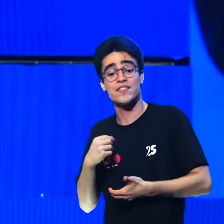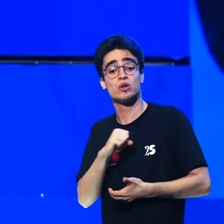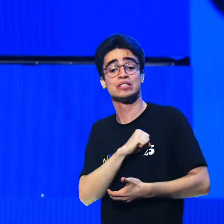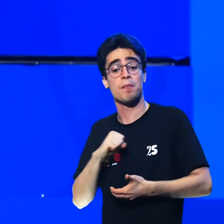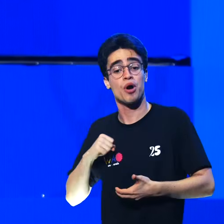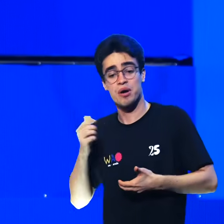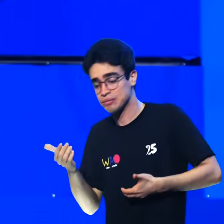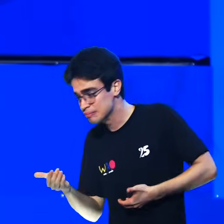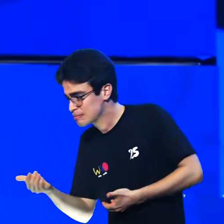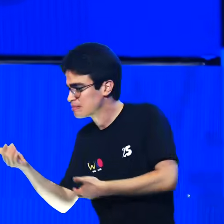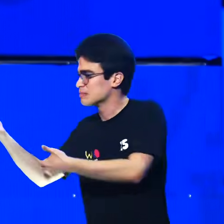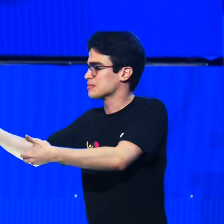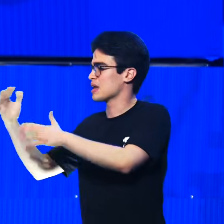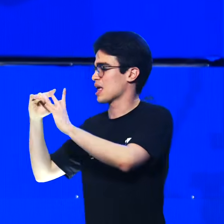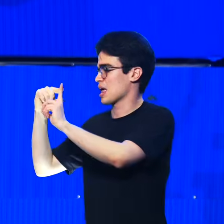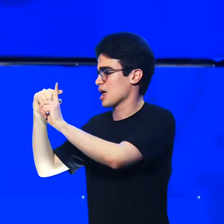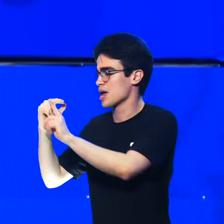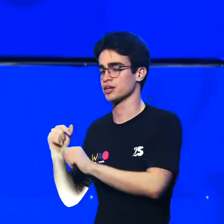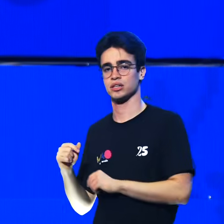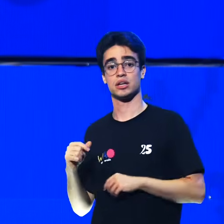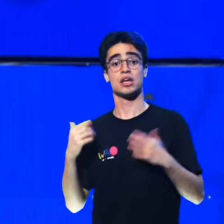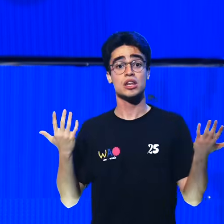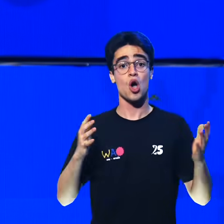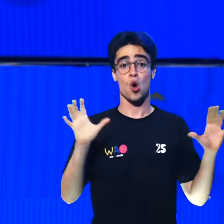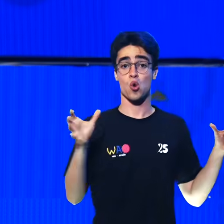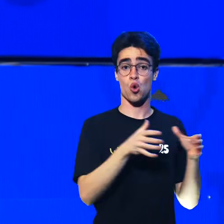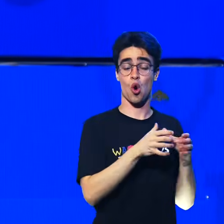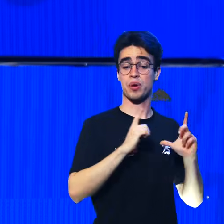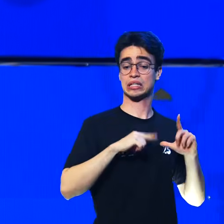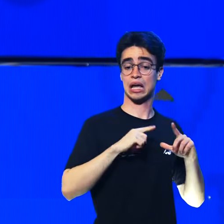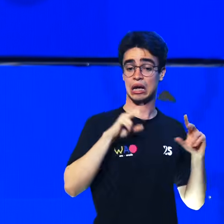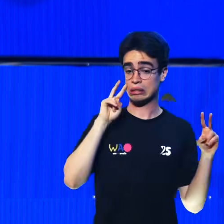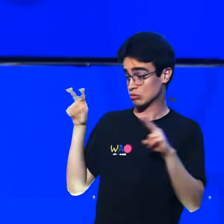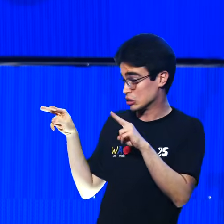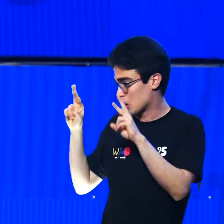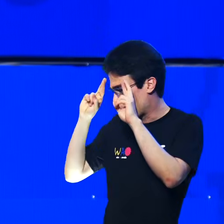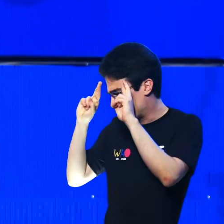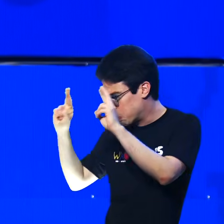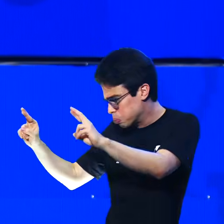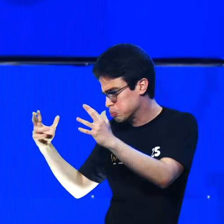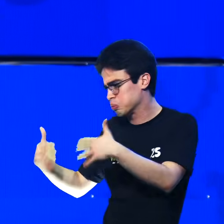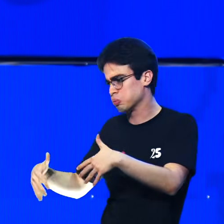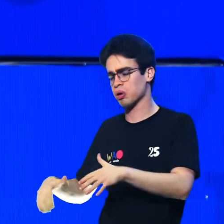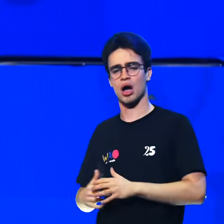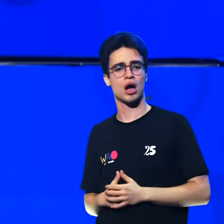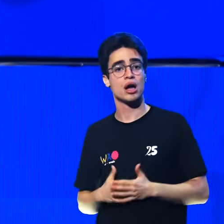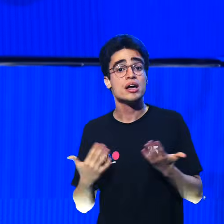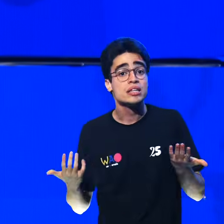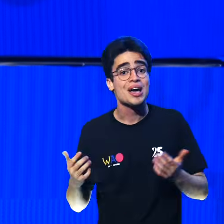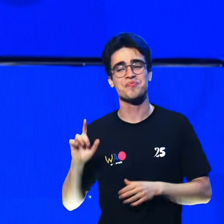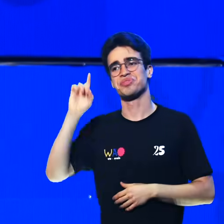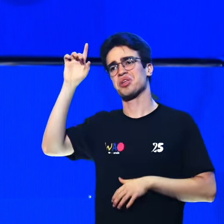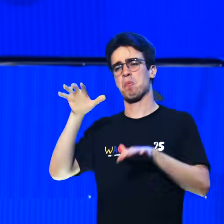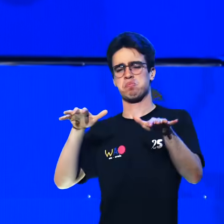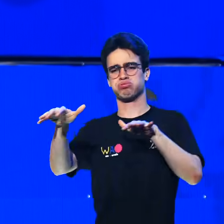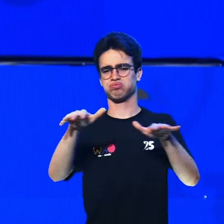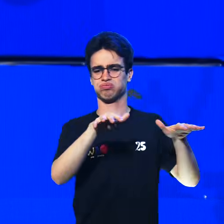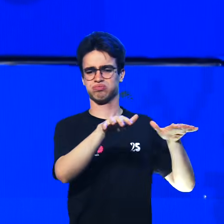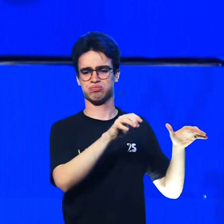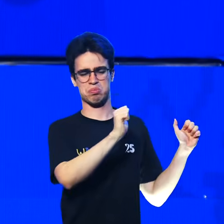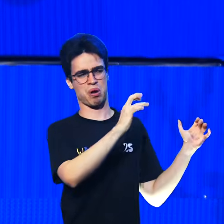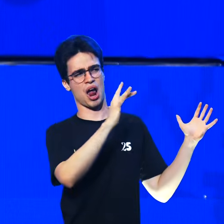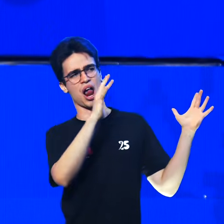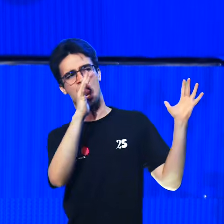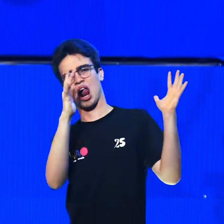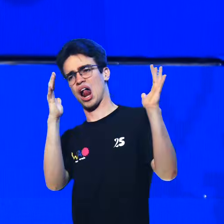um homem respeitado na nação de Israel. O movimento de Deus é tão interessante em todo o